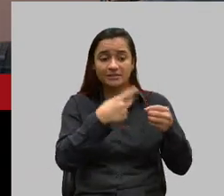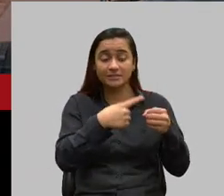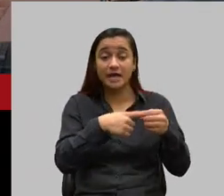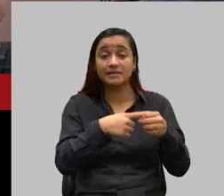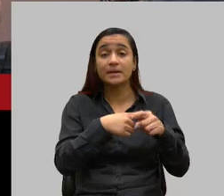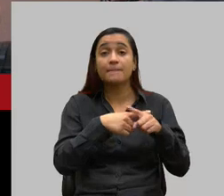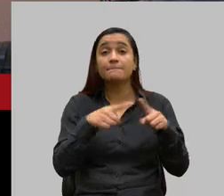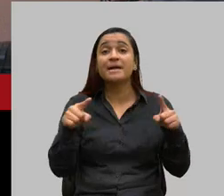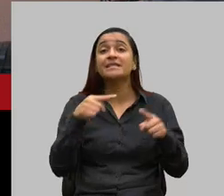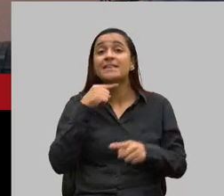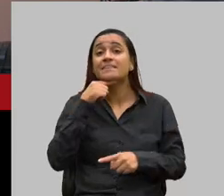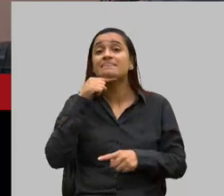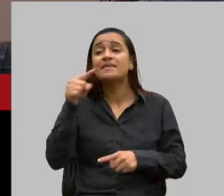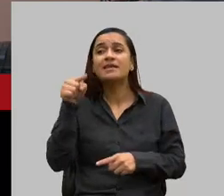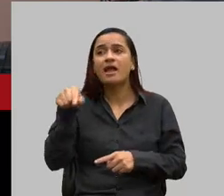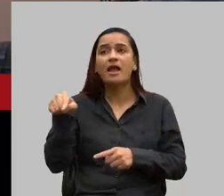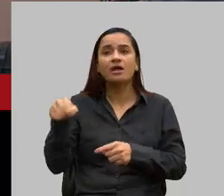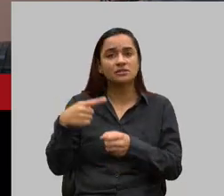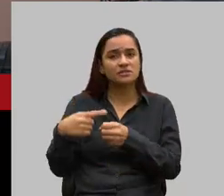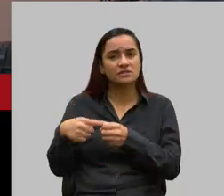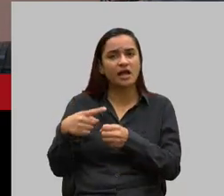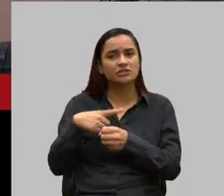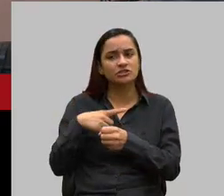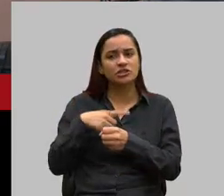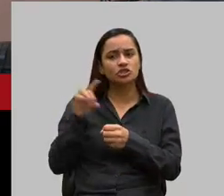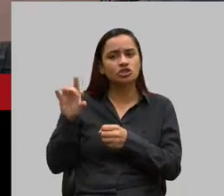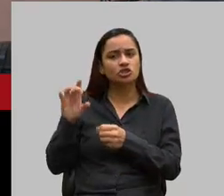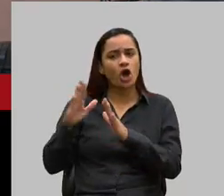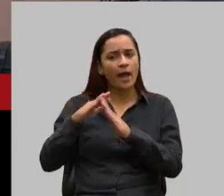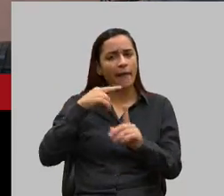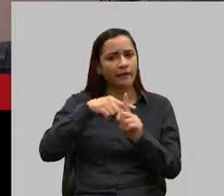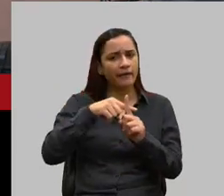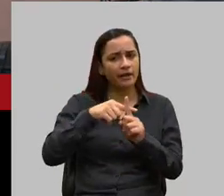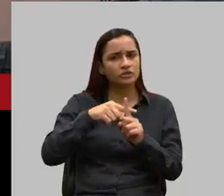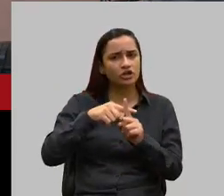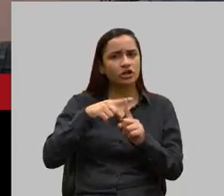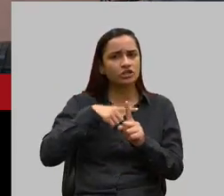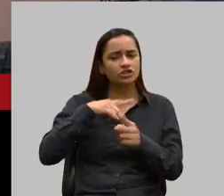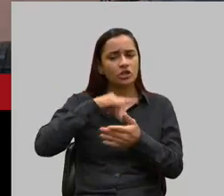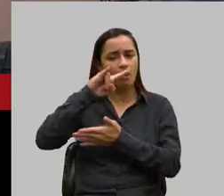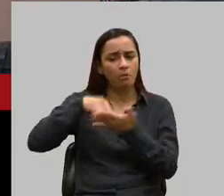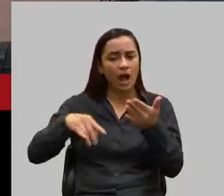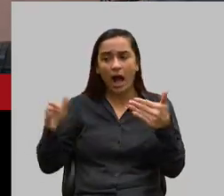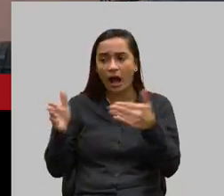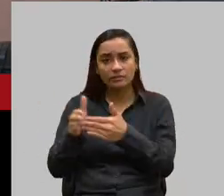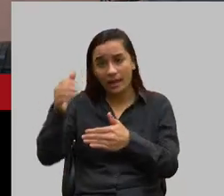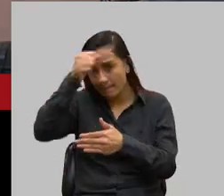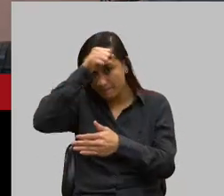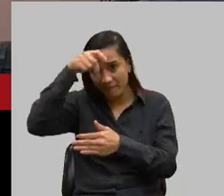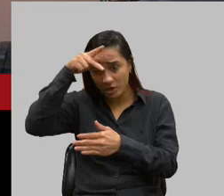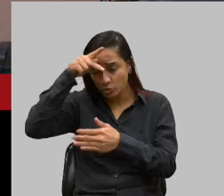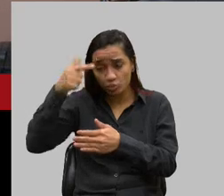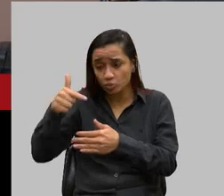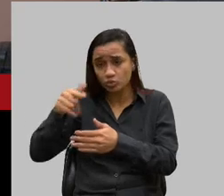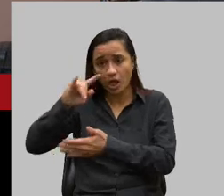tirando a Igreja Católica às vezes nem a sede da Prefeitura temha reurb e Que bom que nós